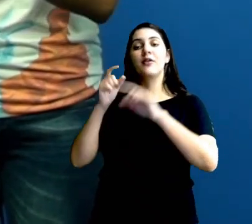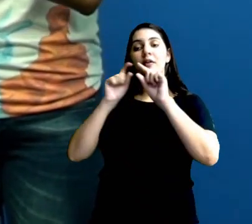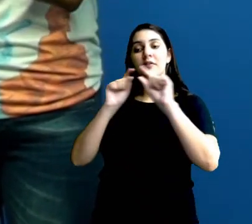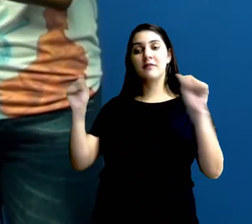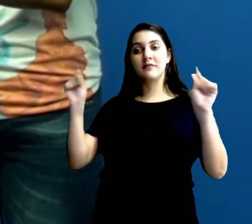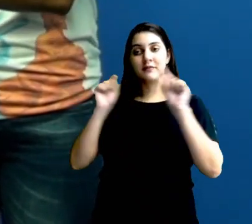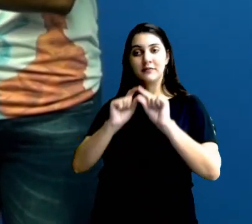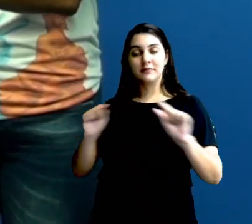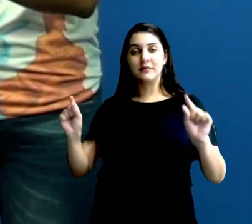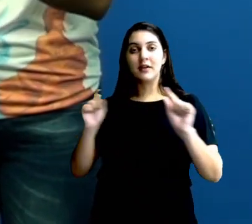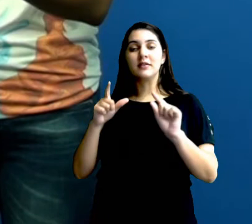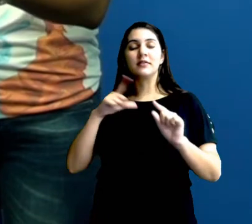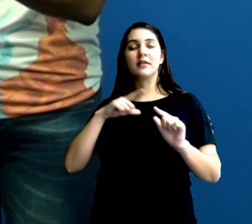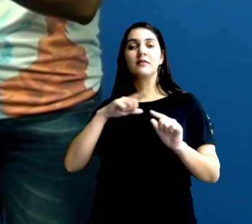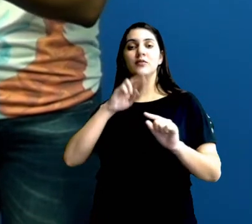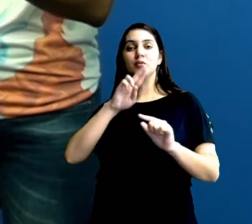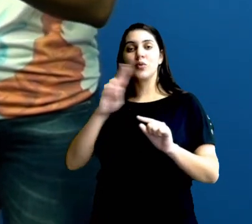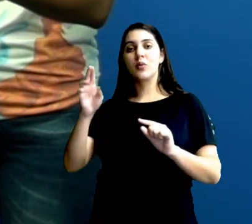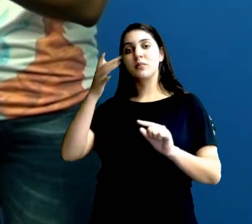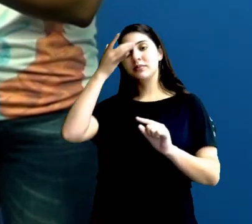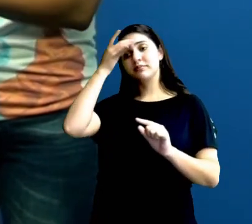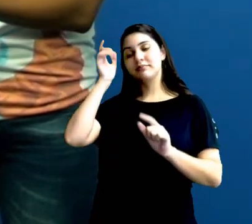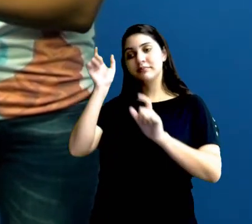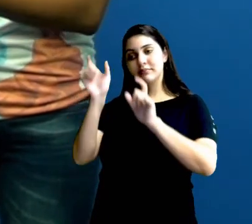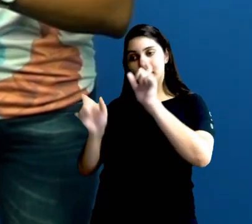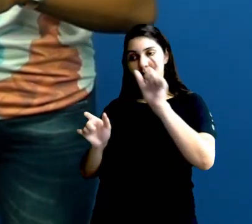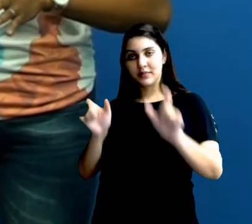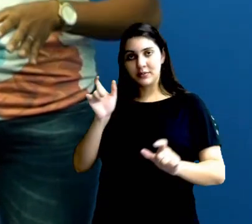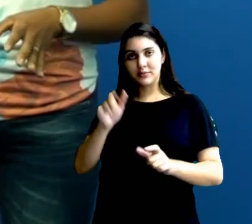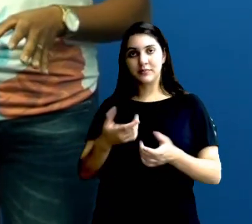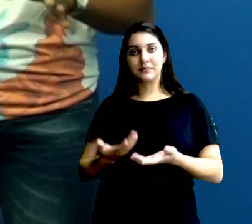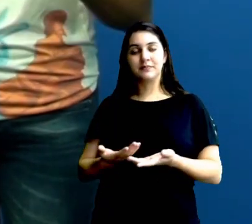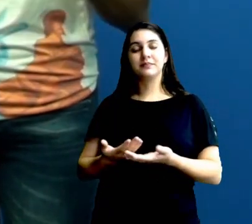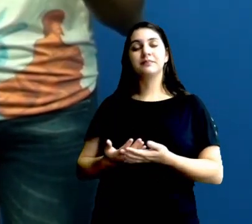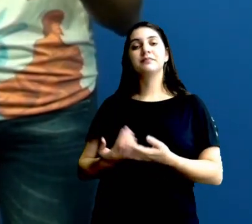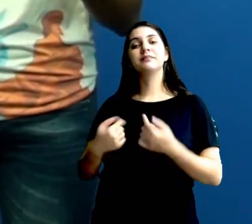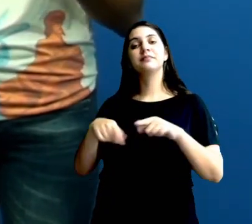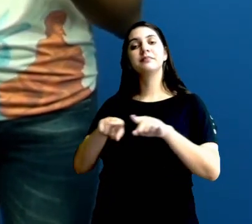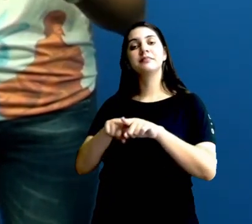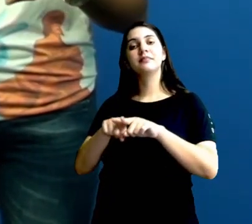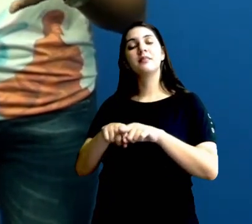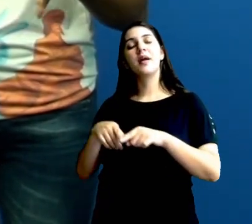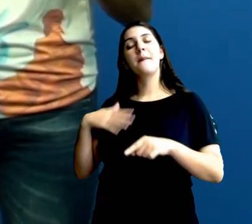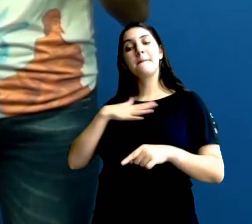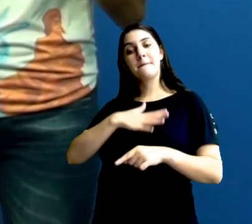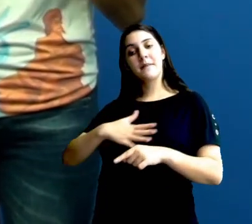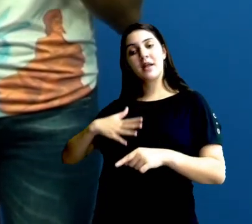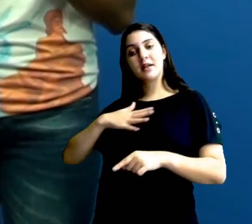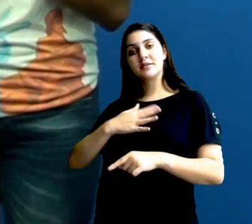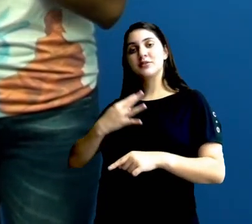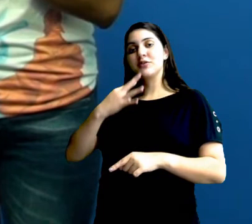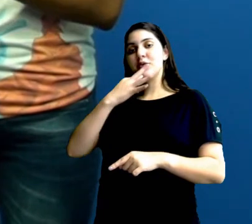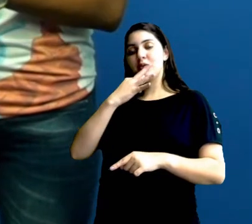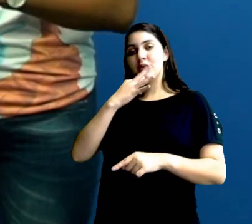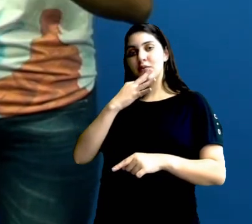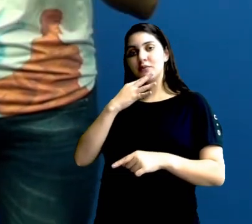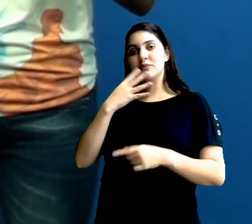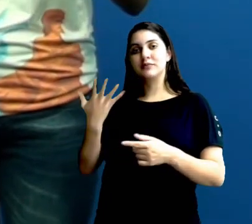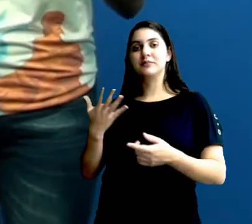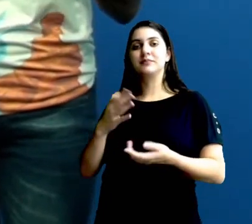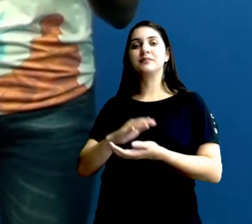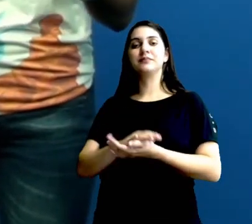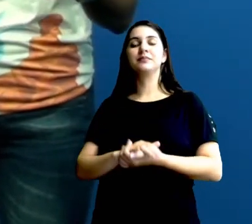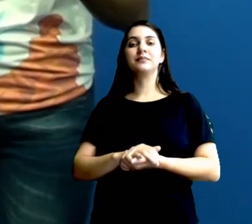this is, mais o nome de fulano. Este é ou esta é. E para dizer prazer em conhecer, pleased to meet you